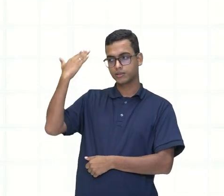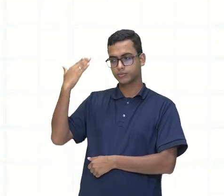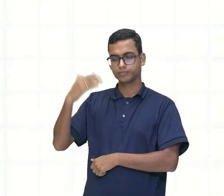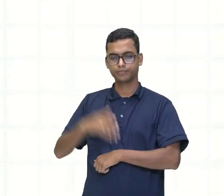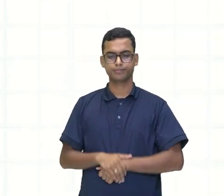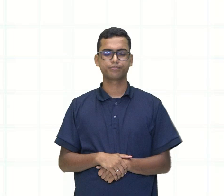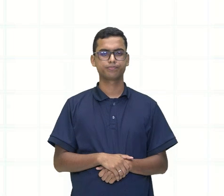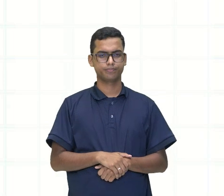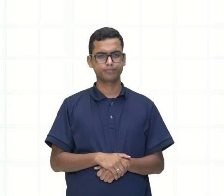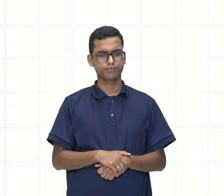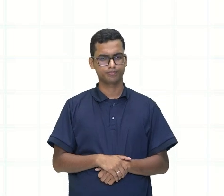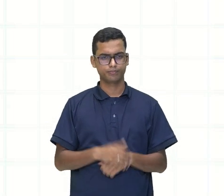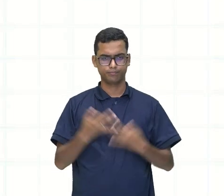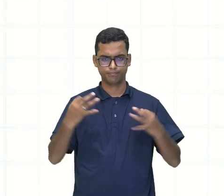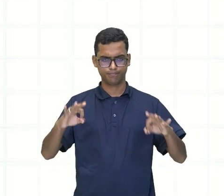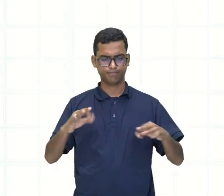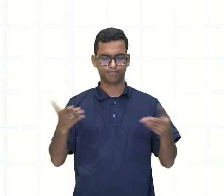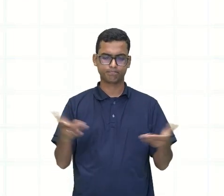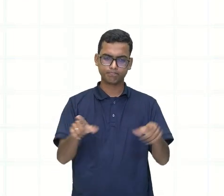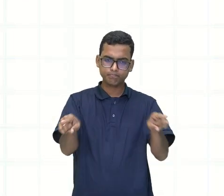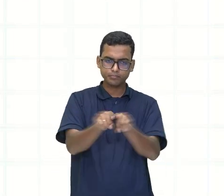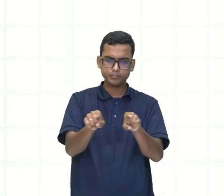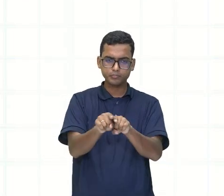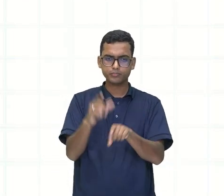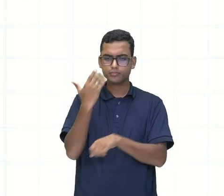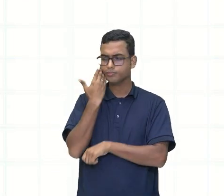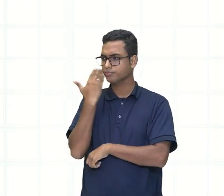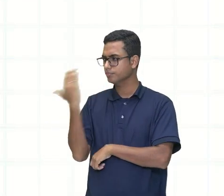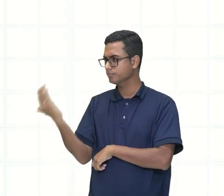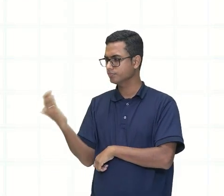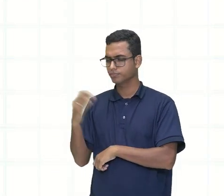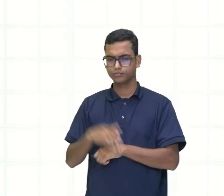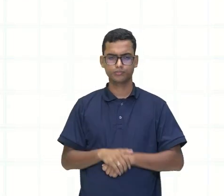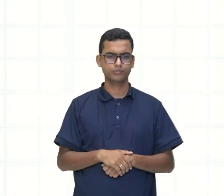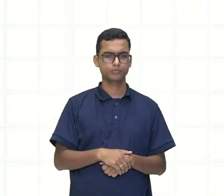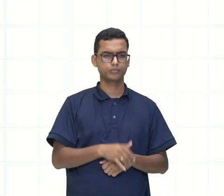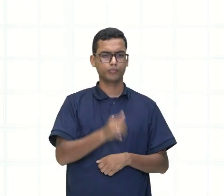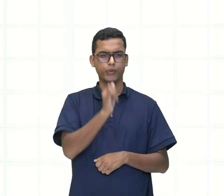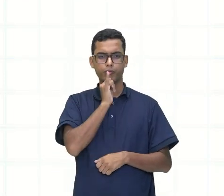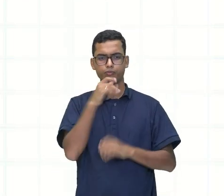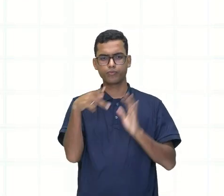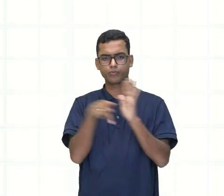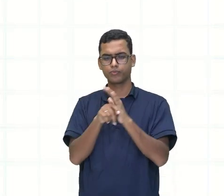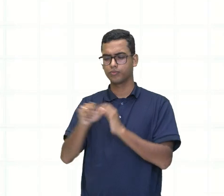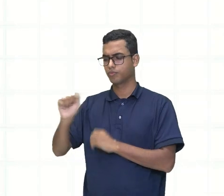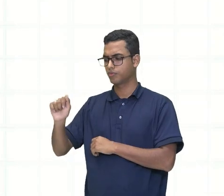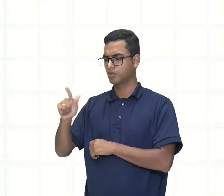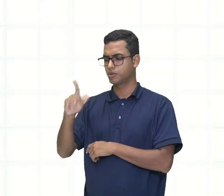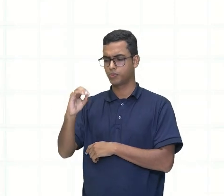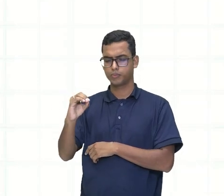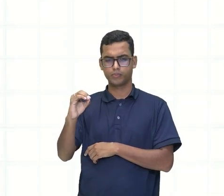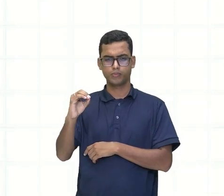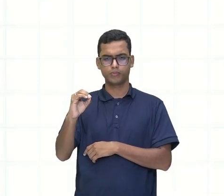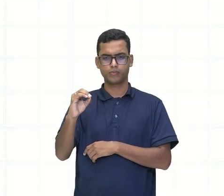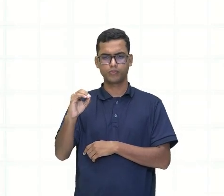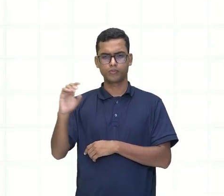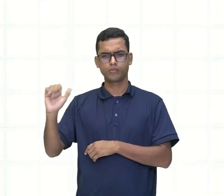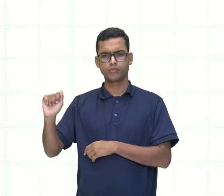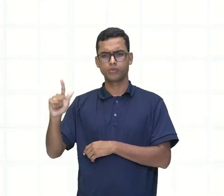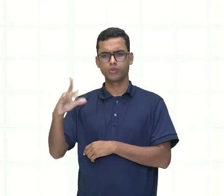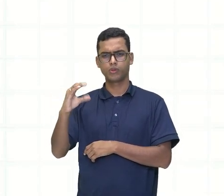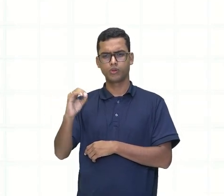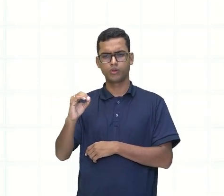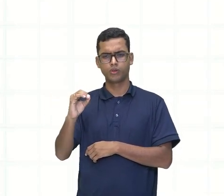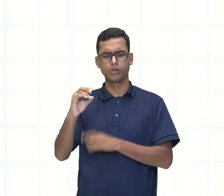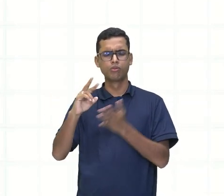aconteceram, ok? Então, por exemplo, aqui, esta expressão chamada ago. Ago.